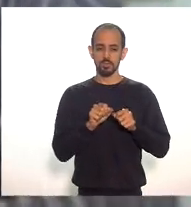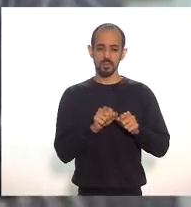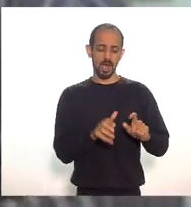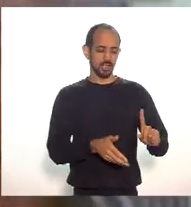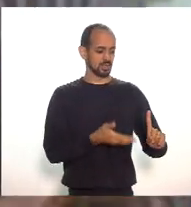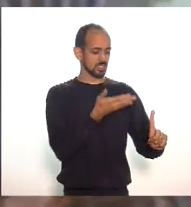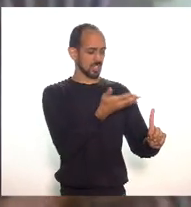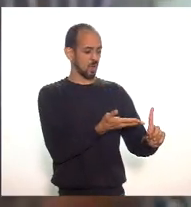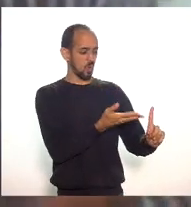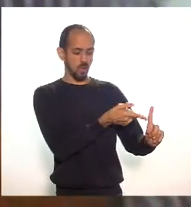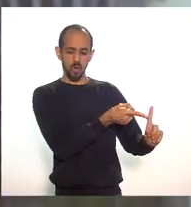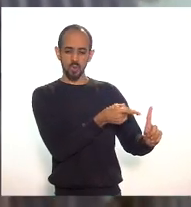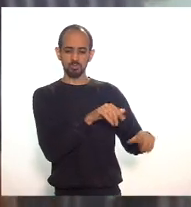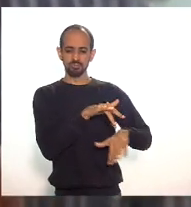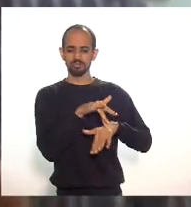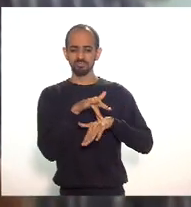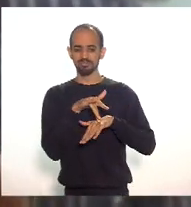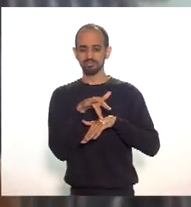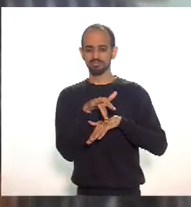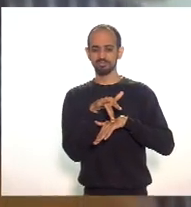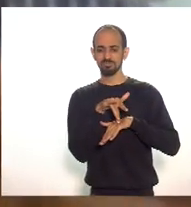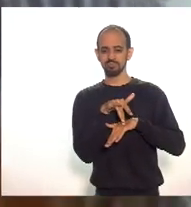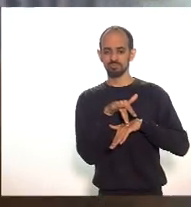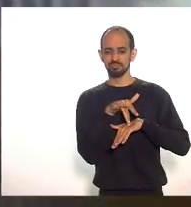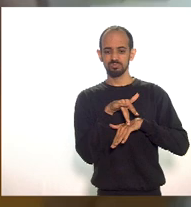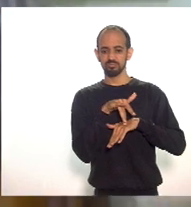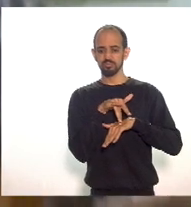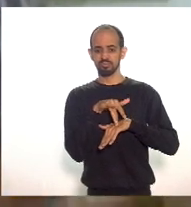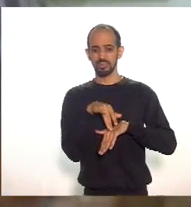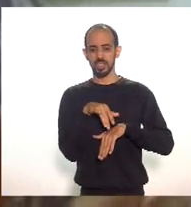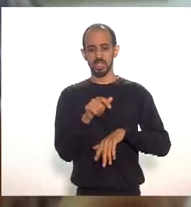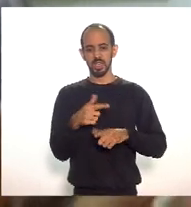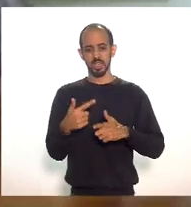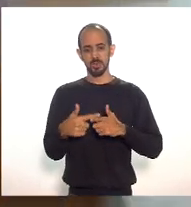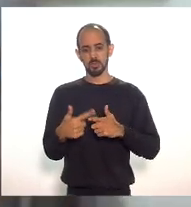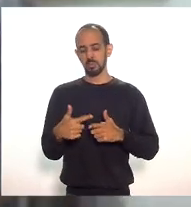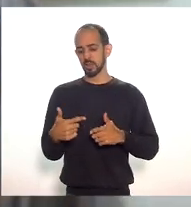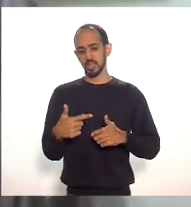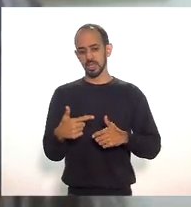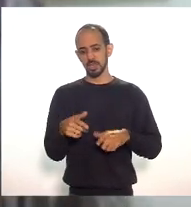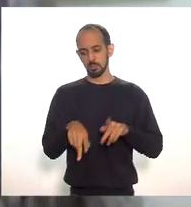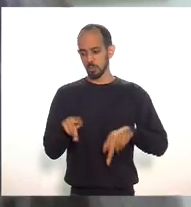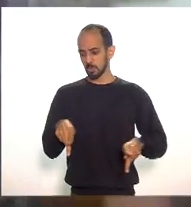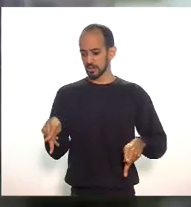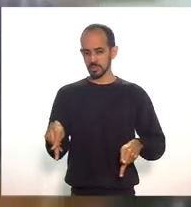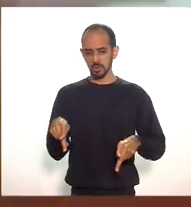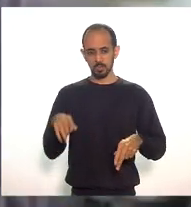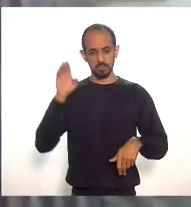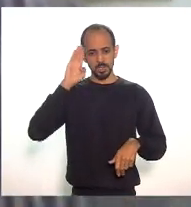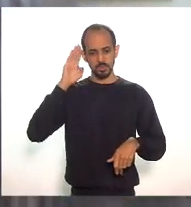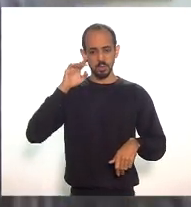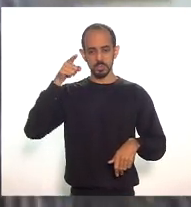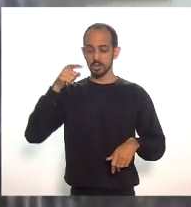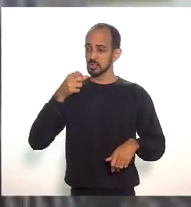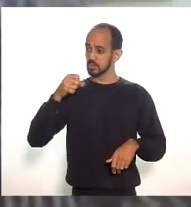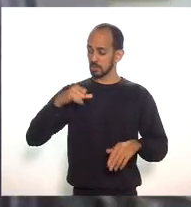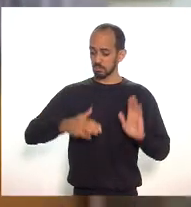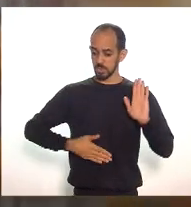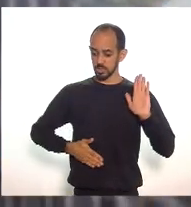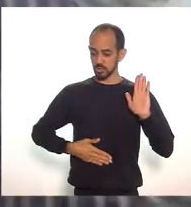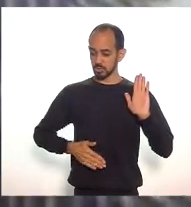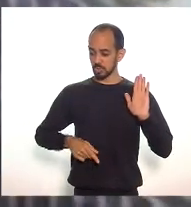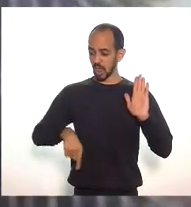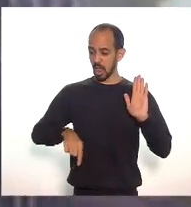um constrangimento ao que ninguém da população principalmente na nossa na comunidade o bandido passa usar